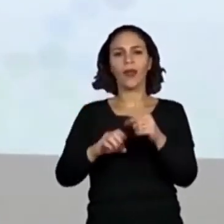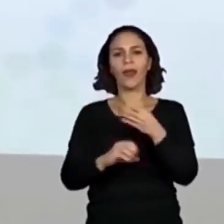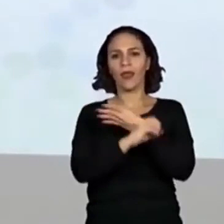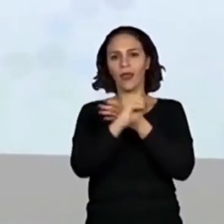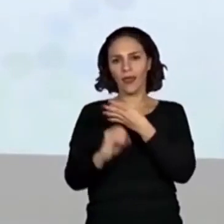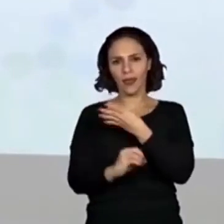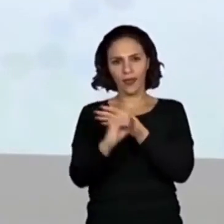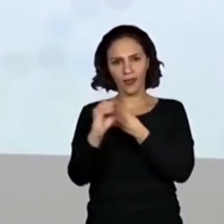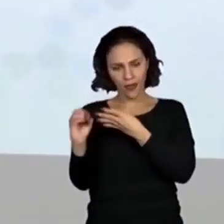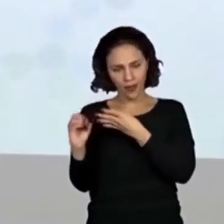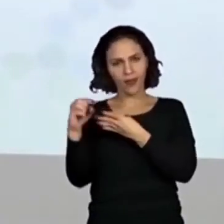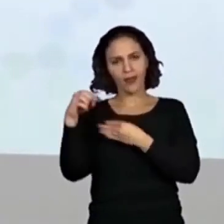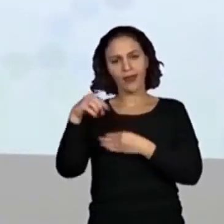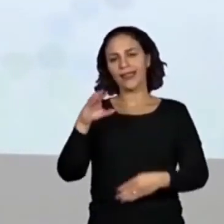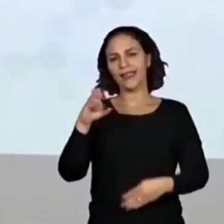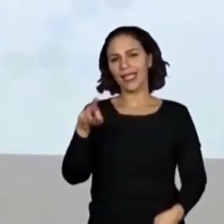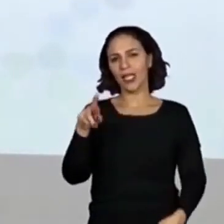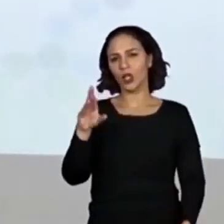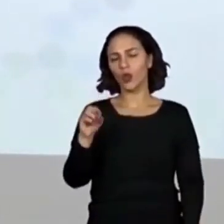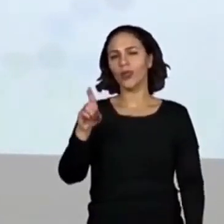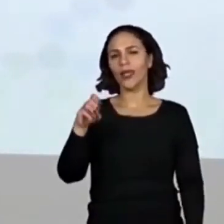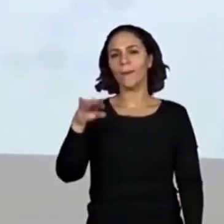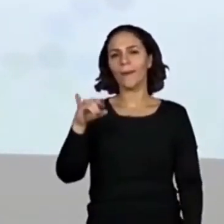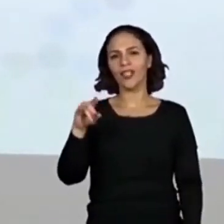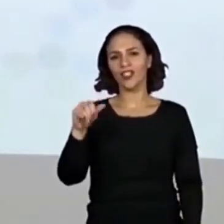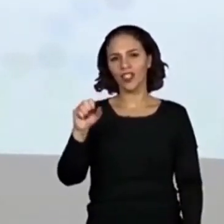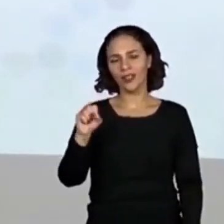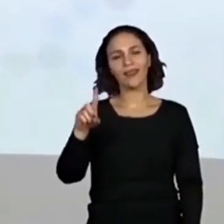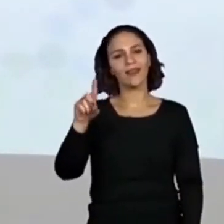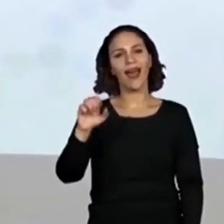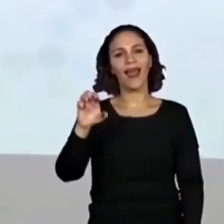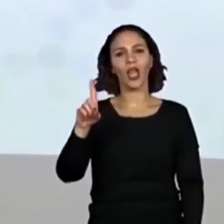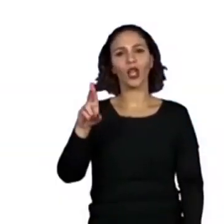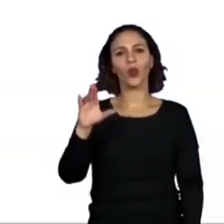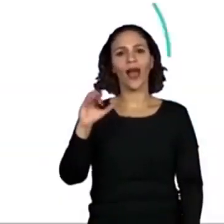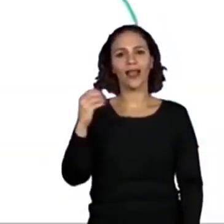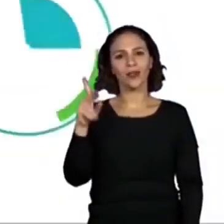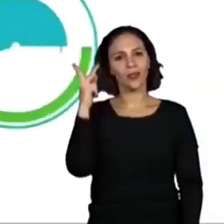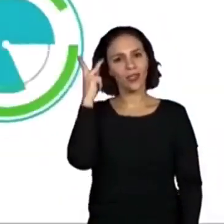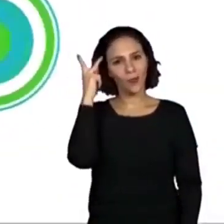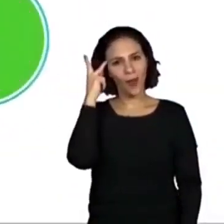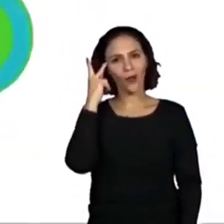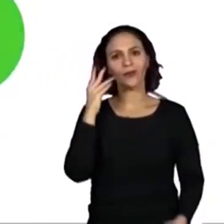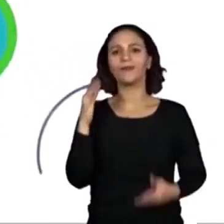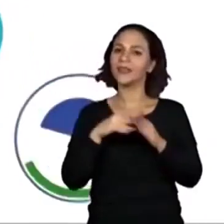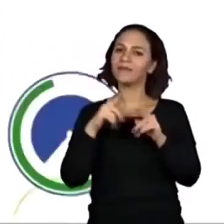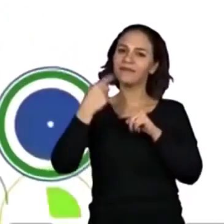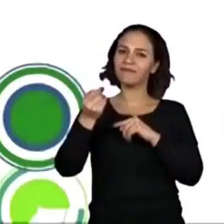Mídia da Educação de São Paulo. Muito obrigado pela atenção, pessoal, e até a próxima.